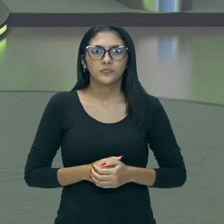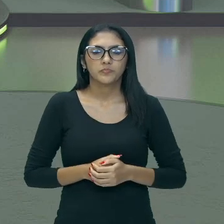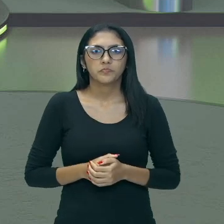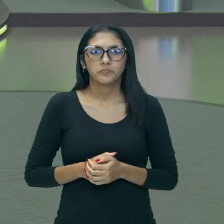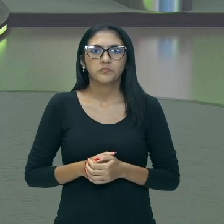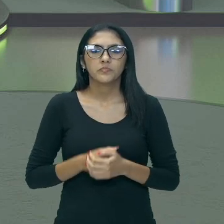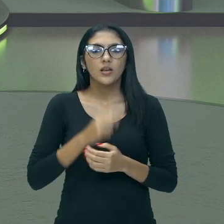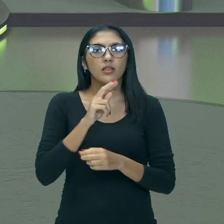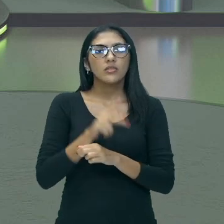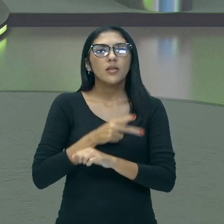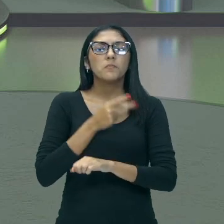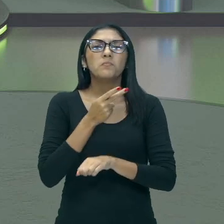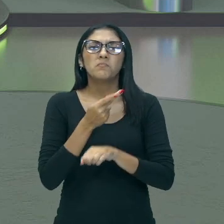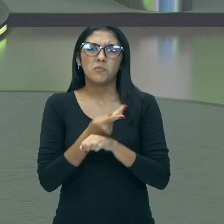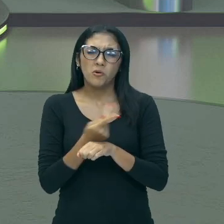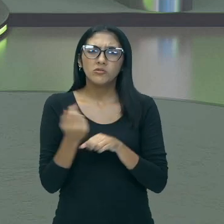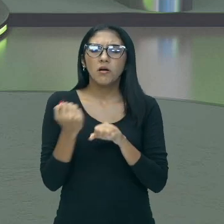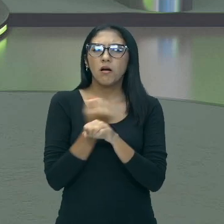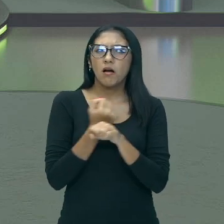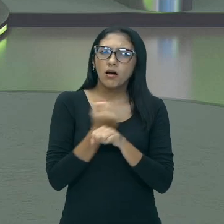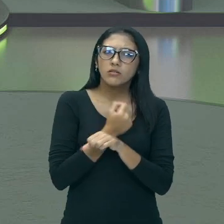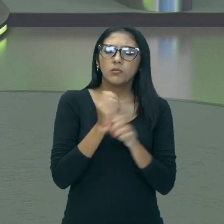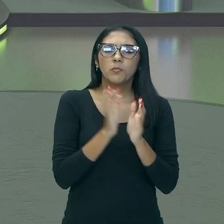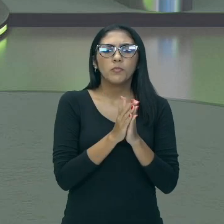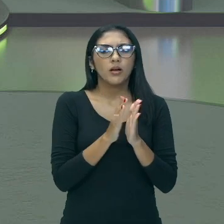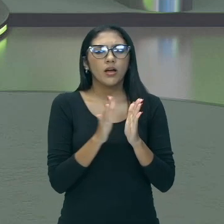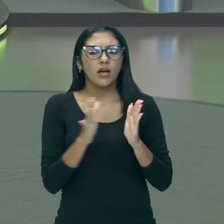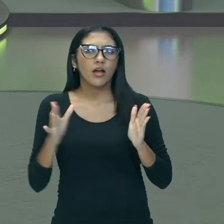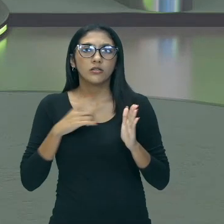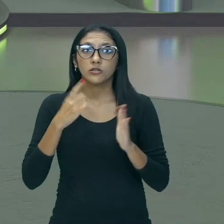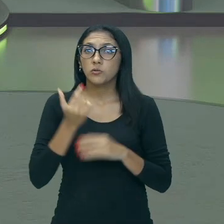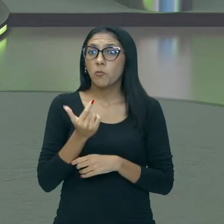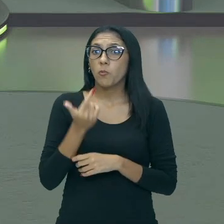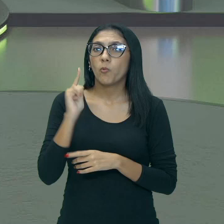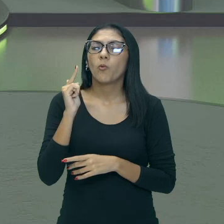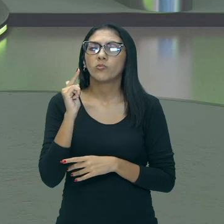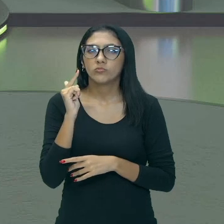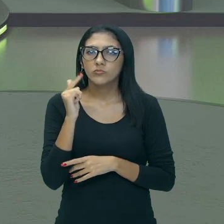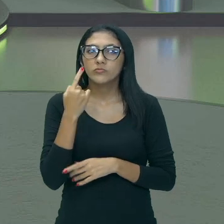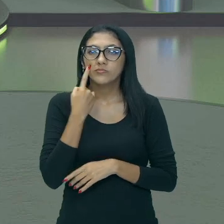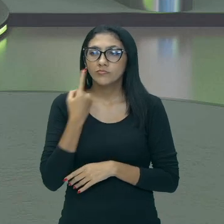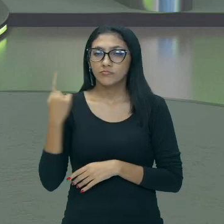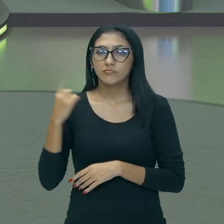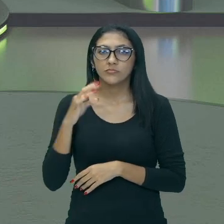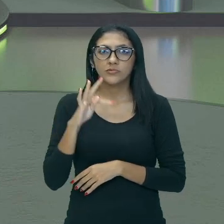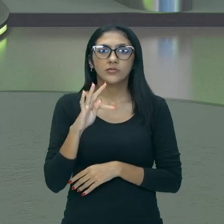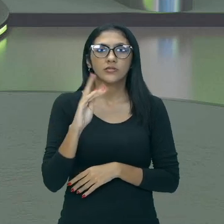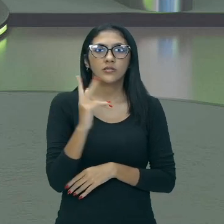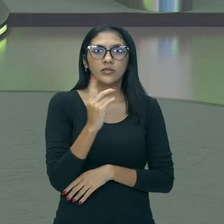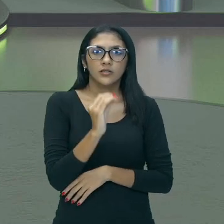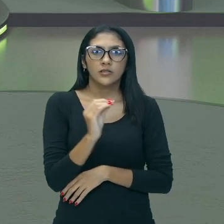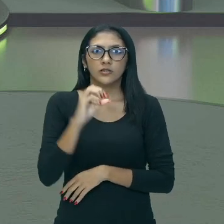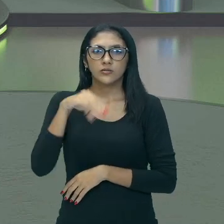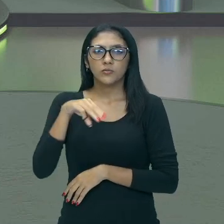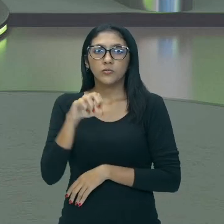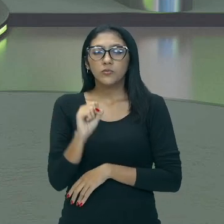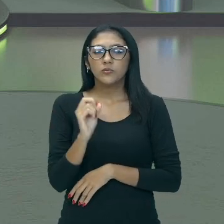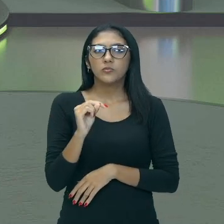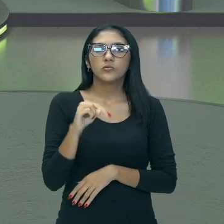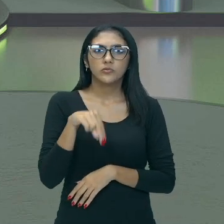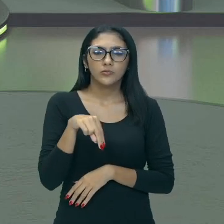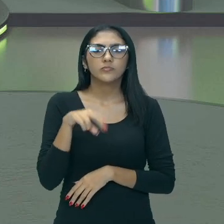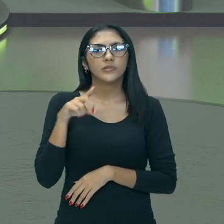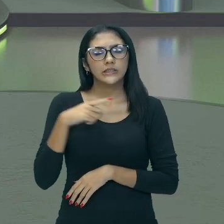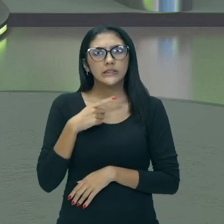seguida, depois de alguns anos, nós temos a contribuição de Thomson. Então Thomson ele já trouxe, ele fez